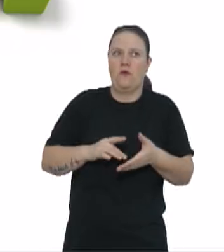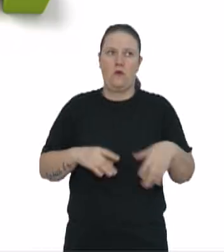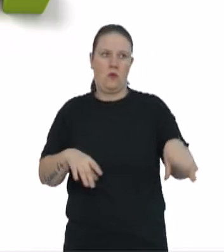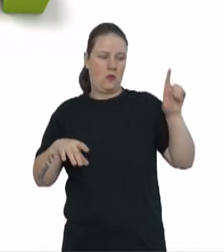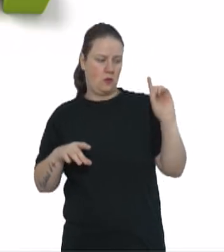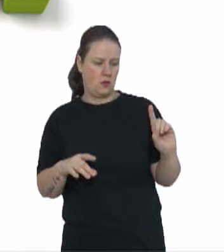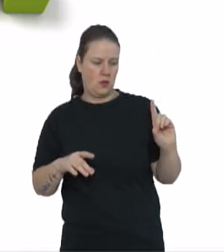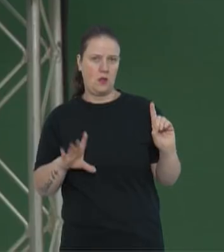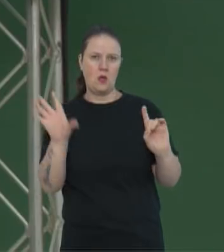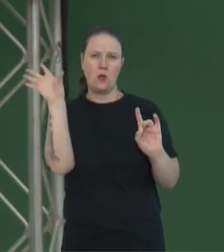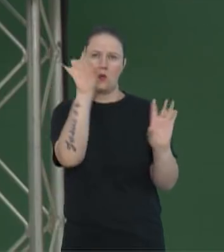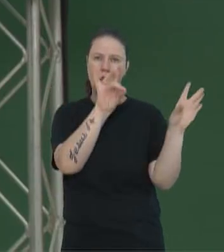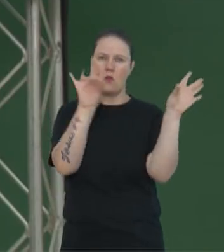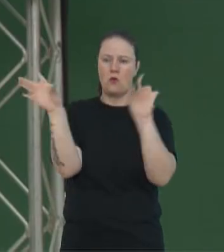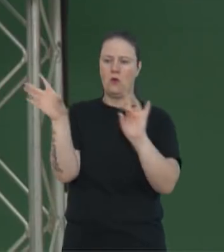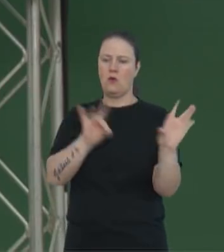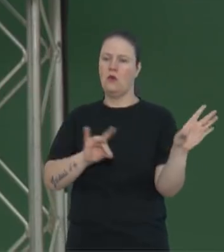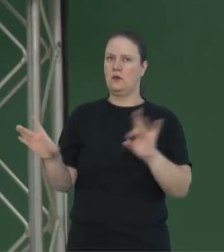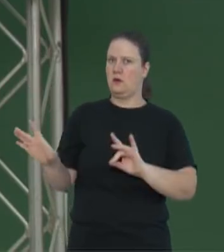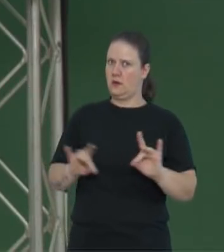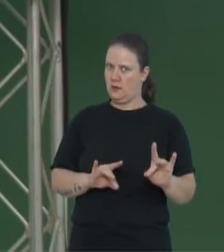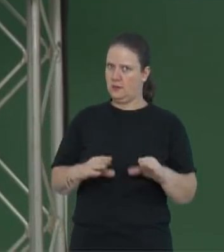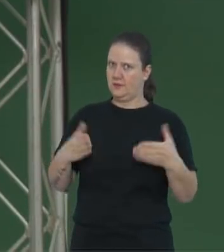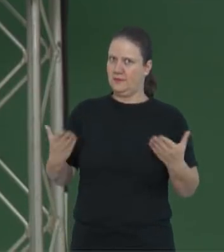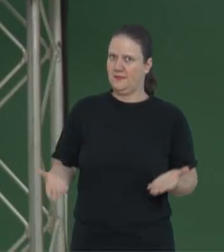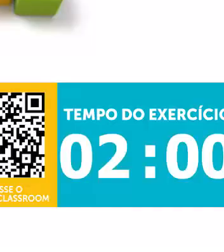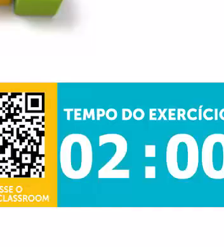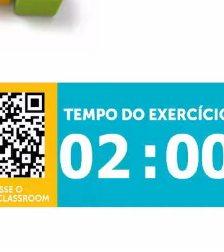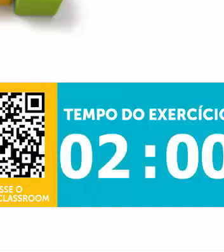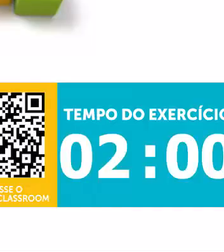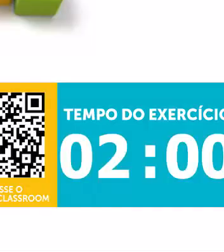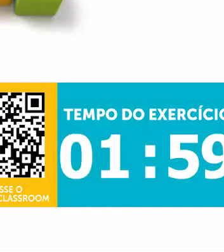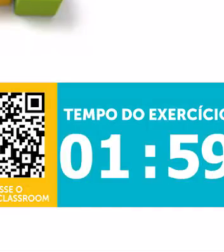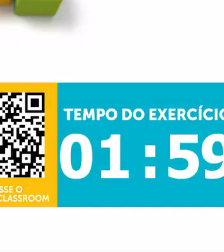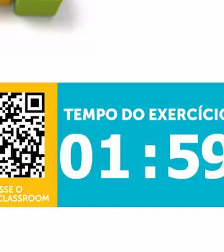Colagens bidimensionais e tridimensionais.